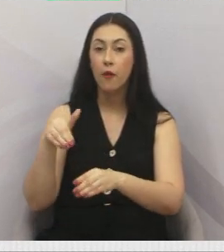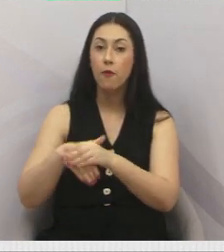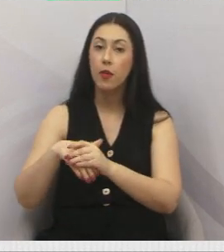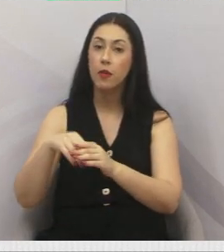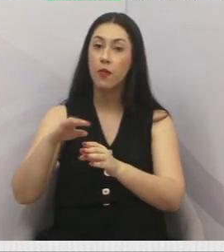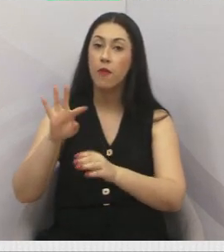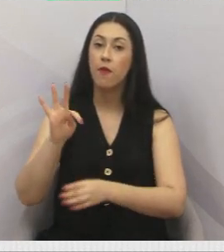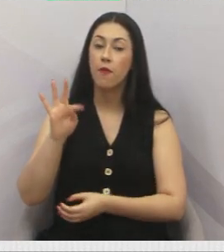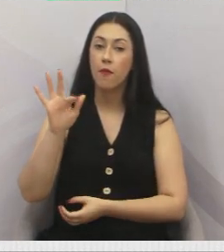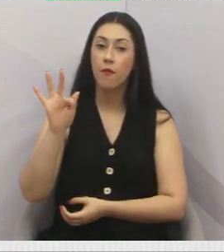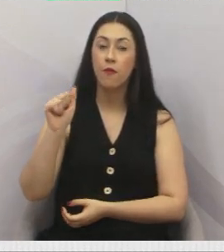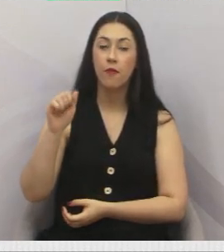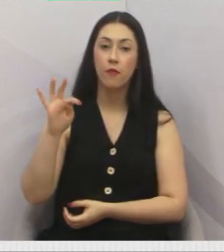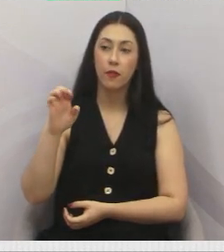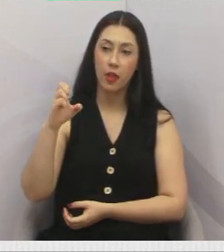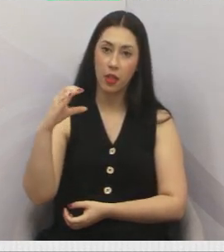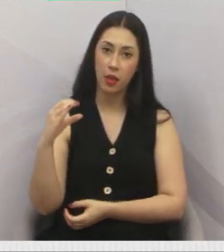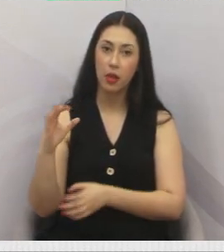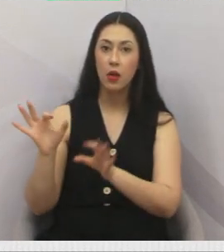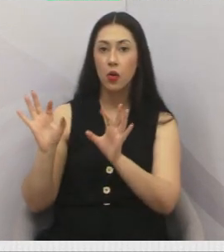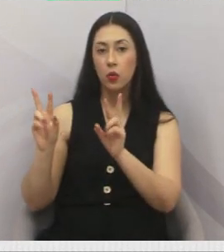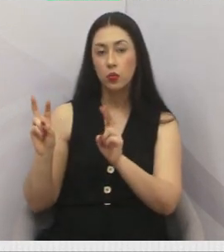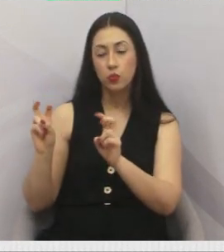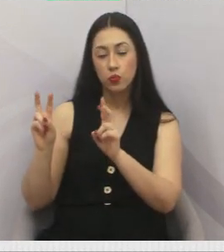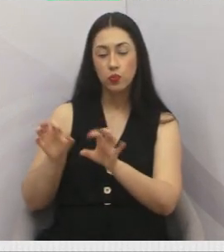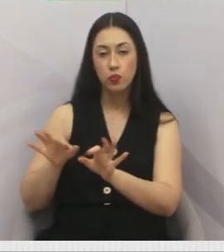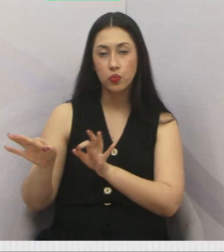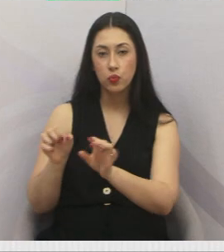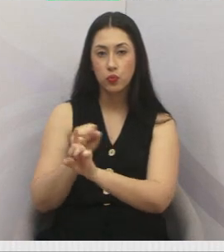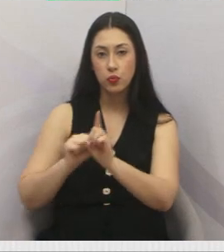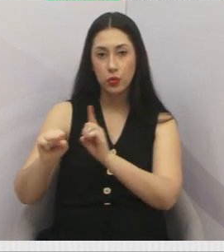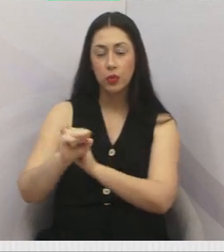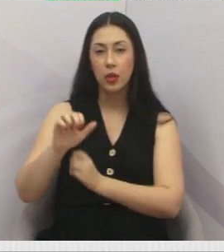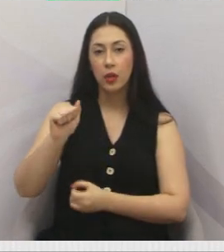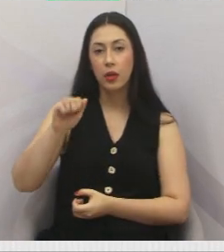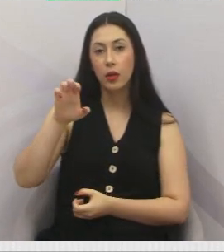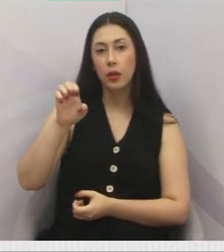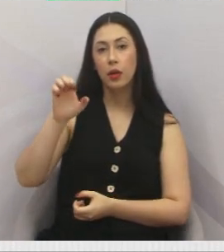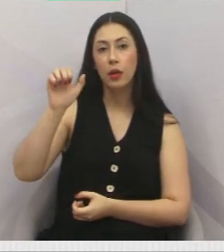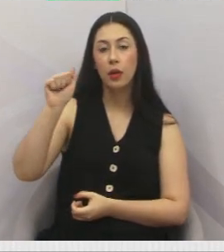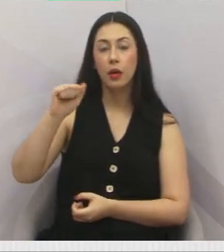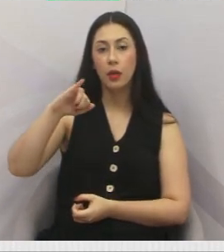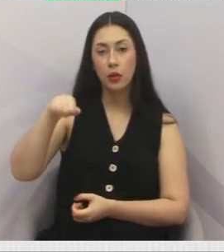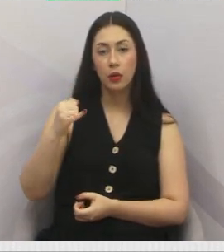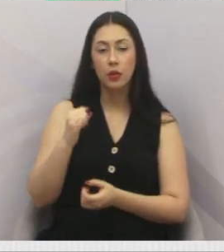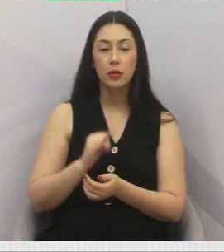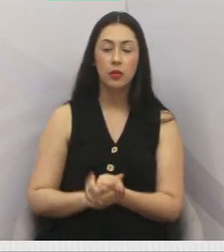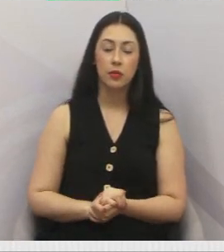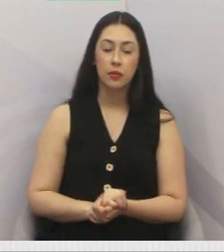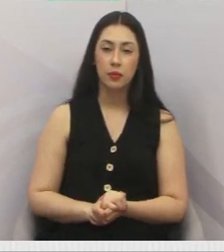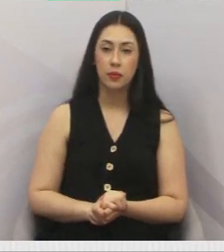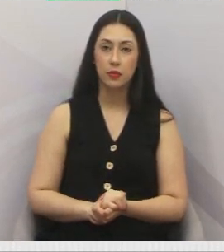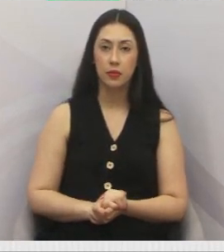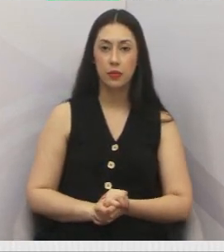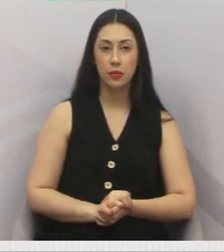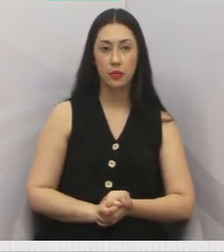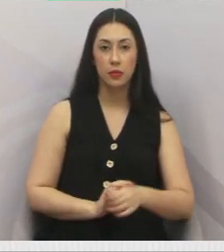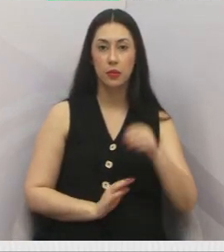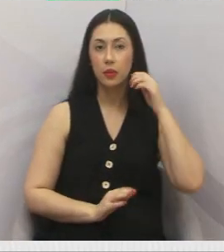Jacareí. Segmento Organização da Sociedade Civil, um voto AEAJ. Próximo voto.